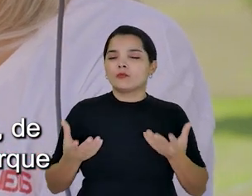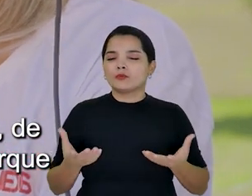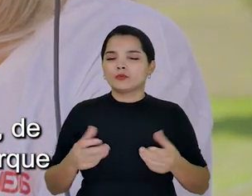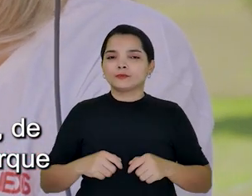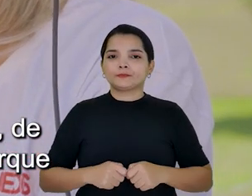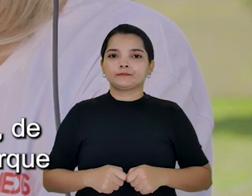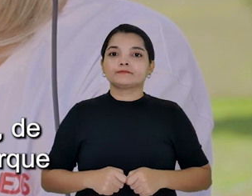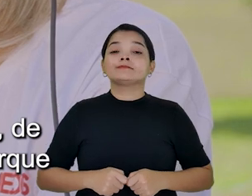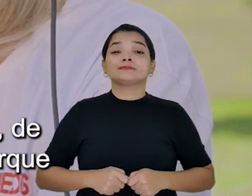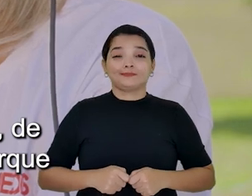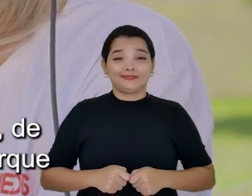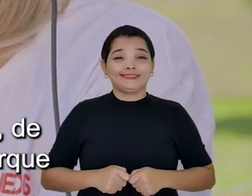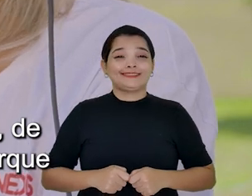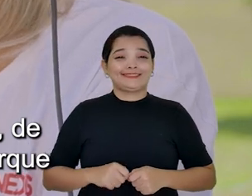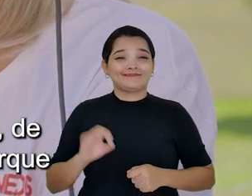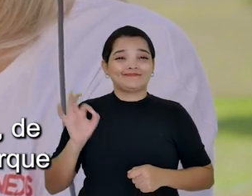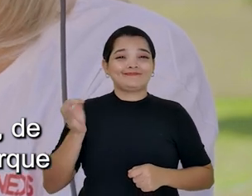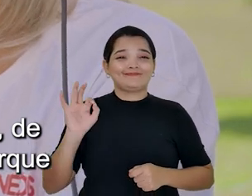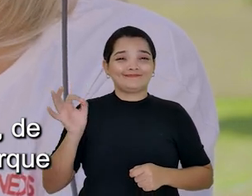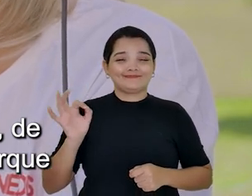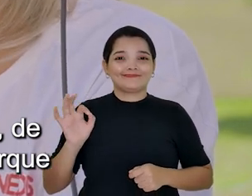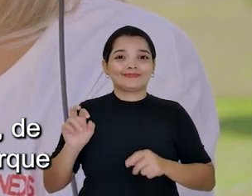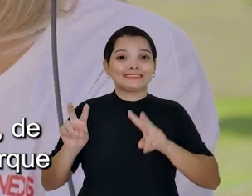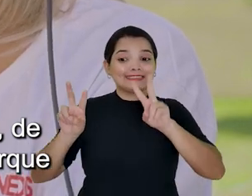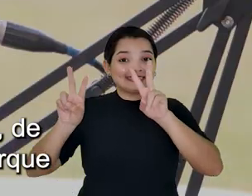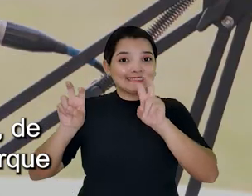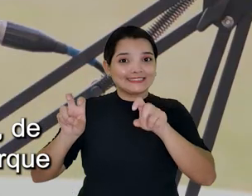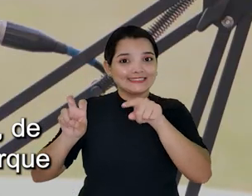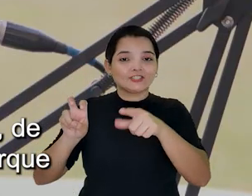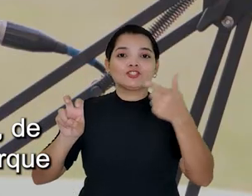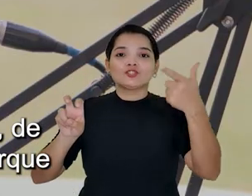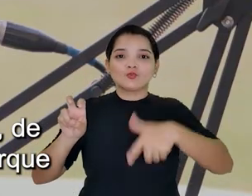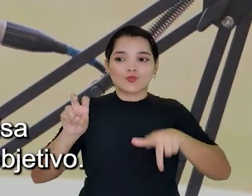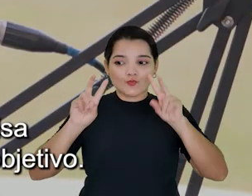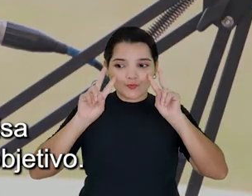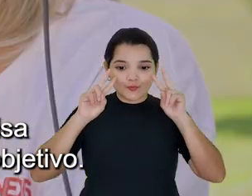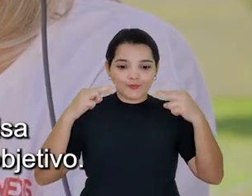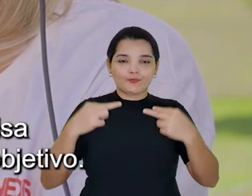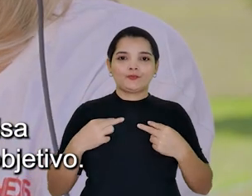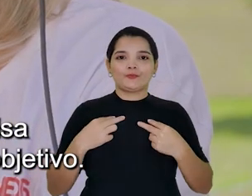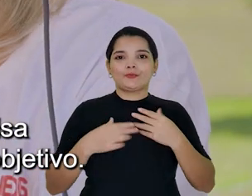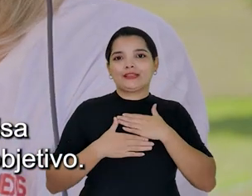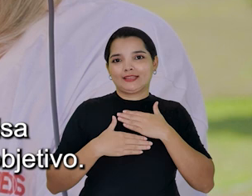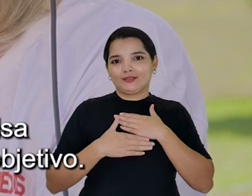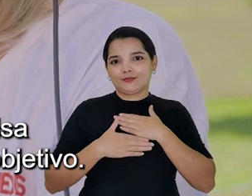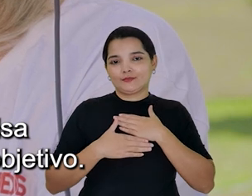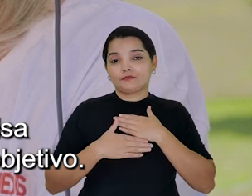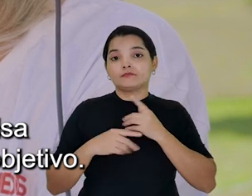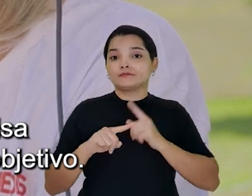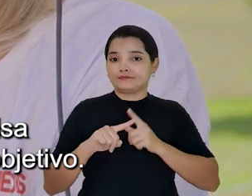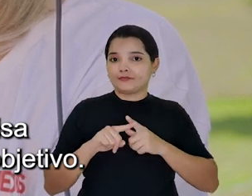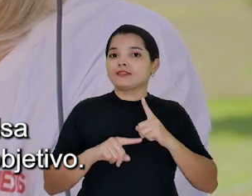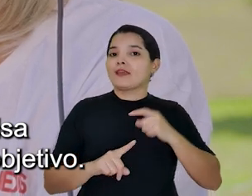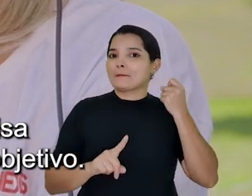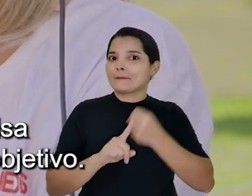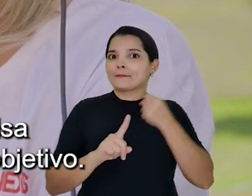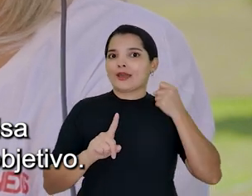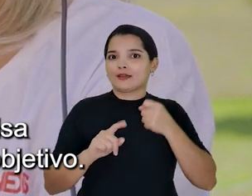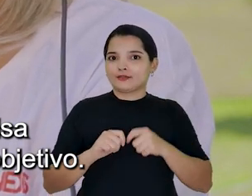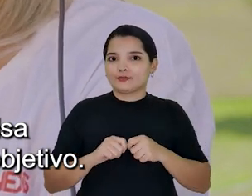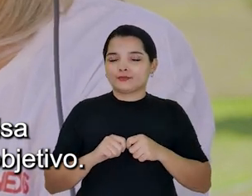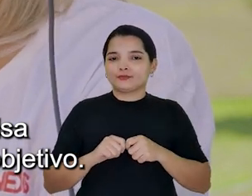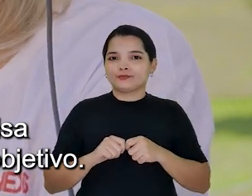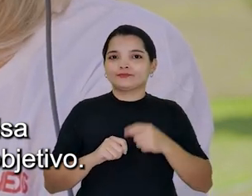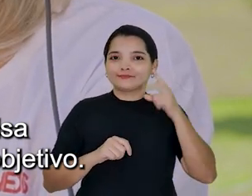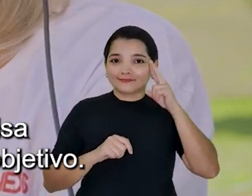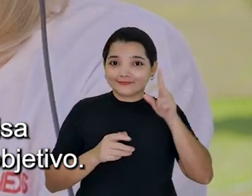essa é uma questão que de novo a gente tem que pensar para dentro n porque isso impacta eh eu falei aqui que a